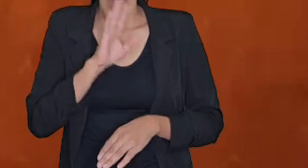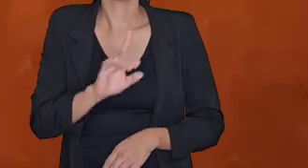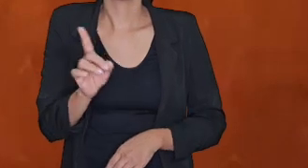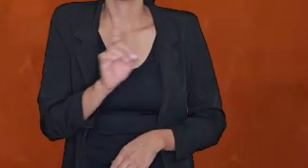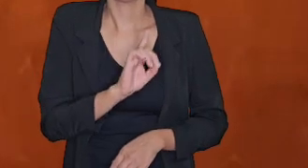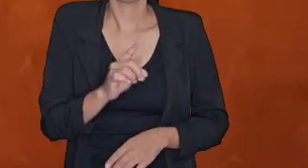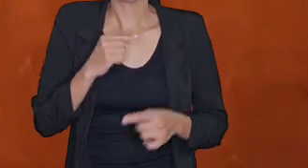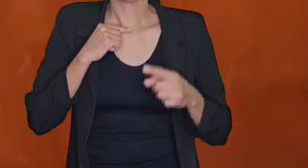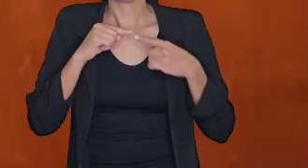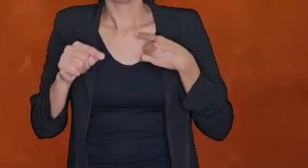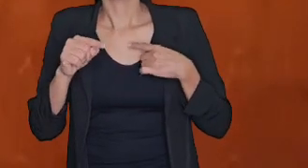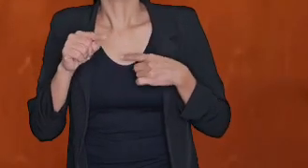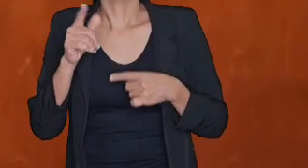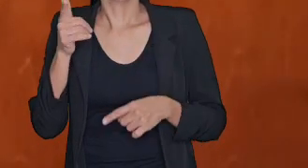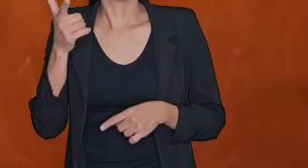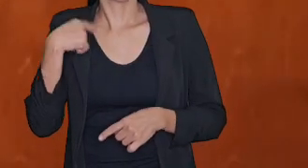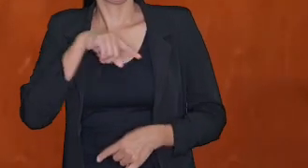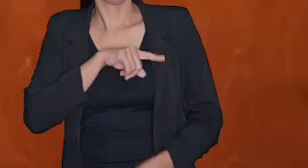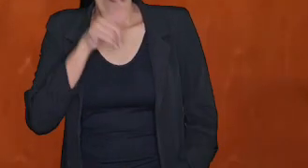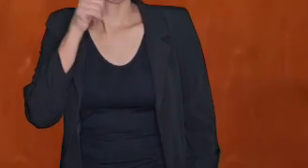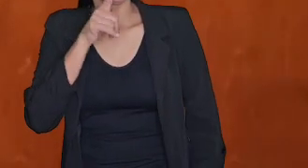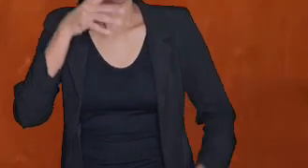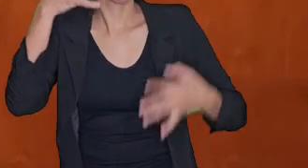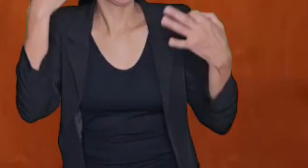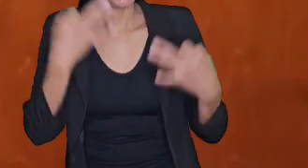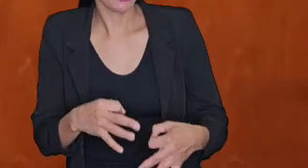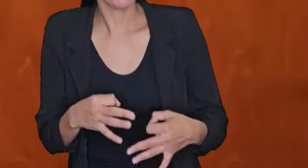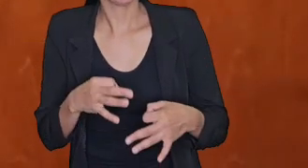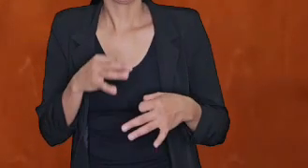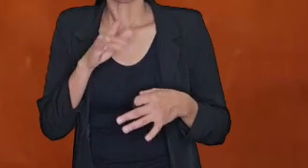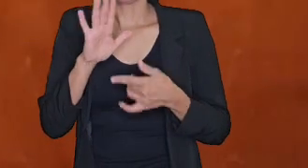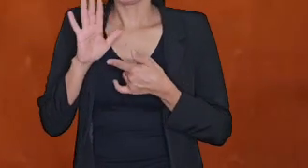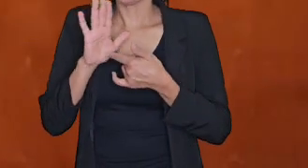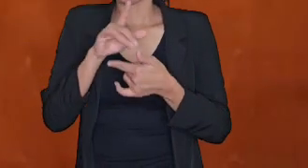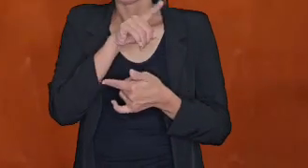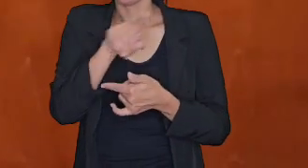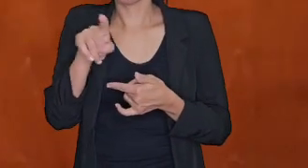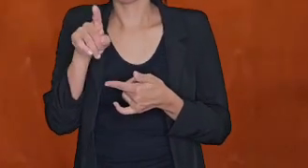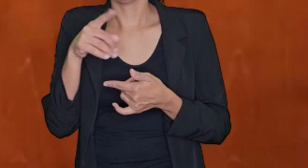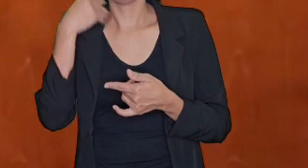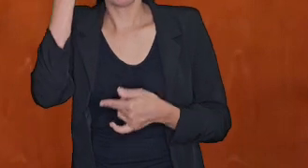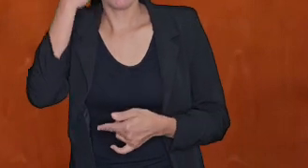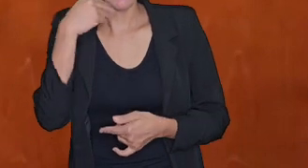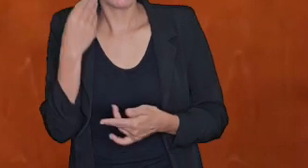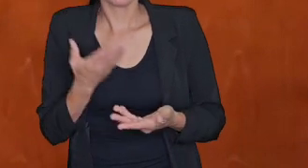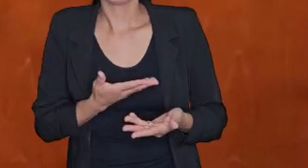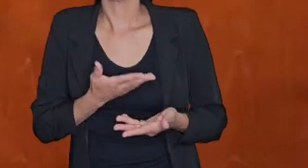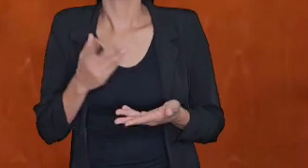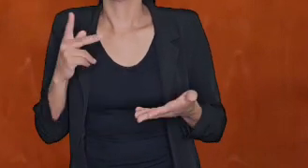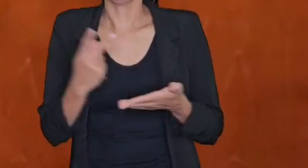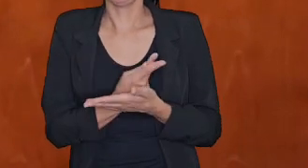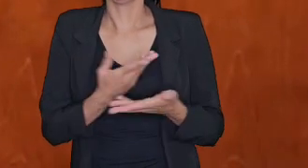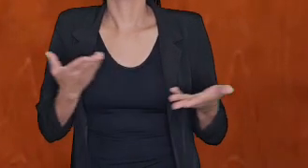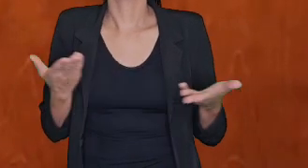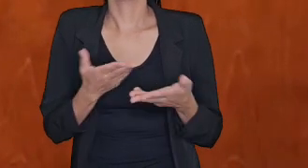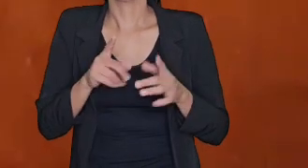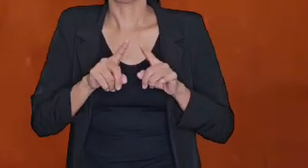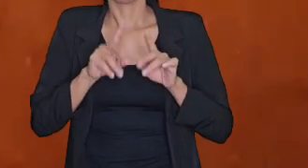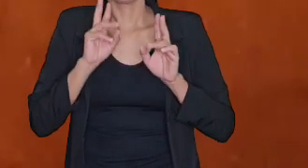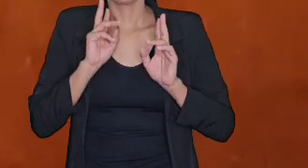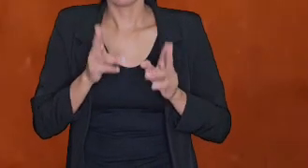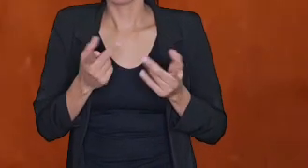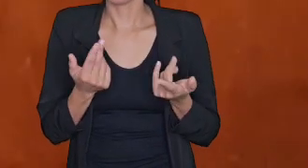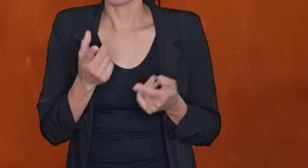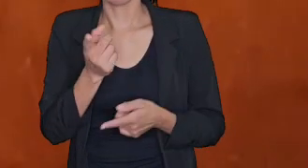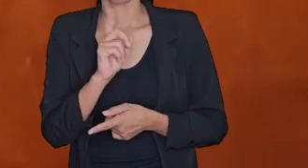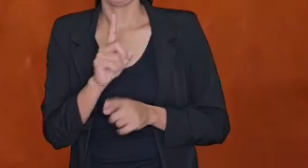porra, mas uso capião, acho que não é o caso, mas acabou dando certo, a gente conseguiu desenrolar, mas assim, só para trazer a experiência prática,